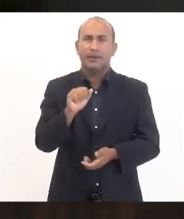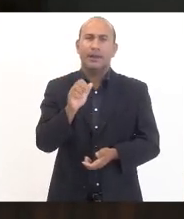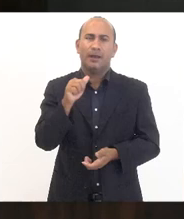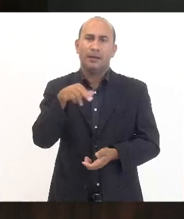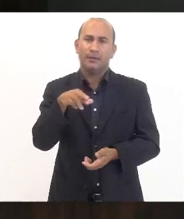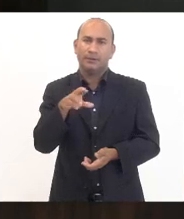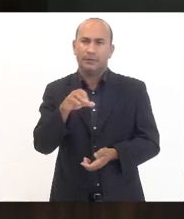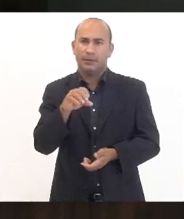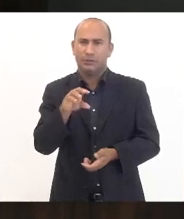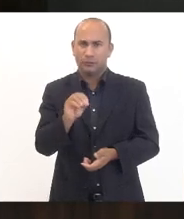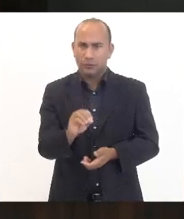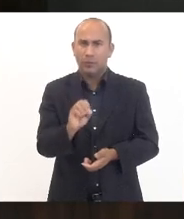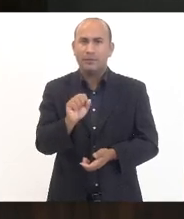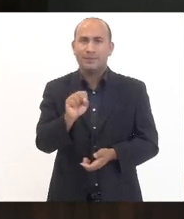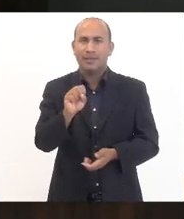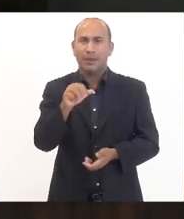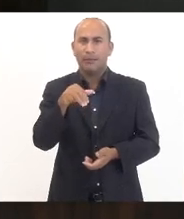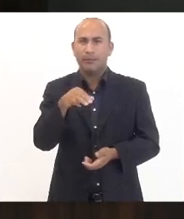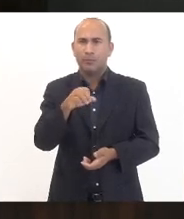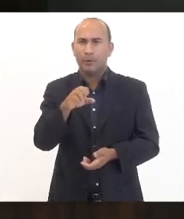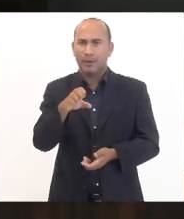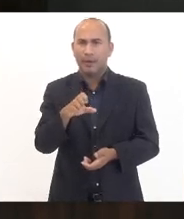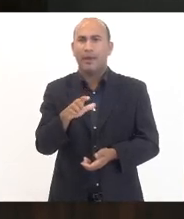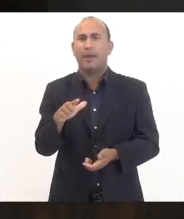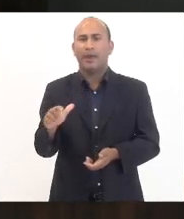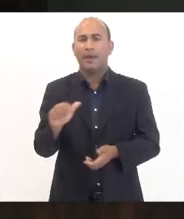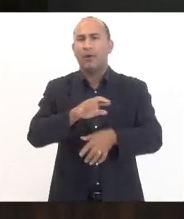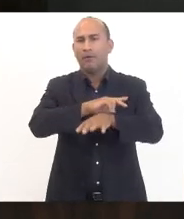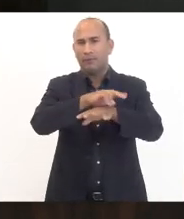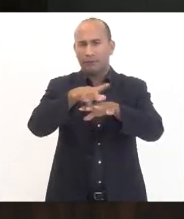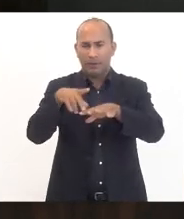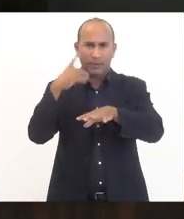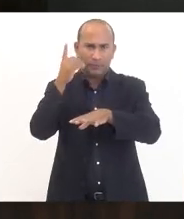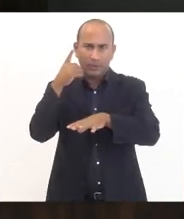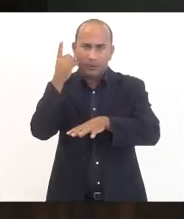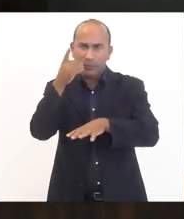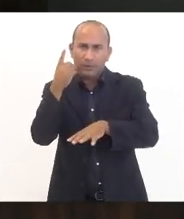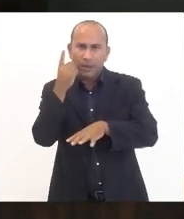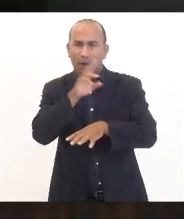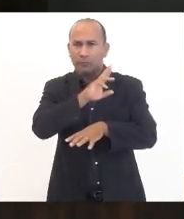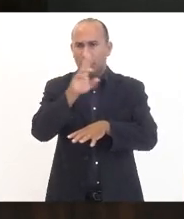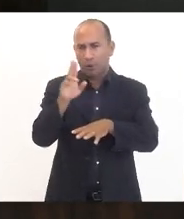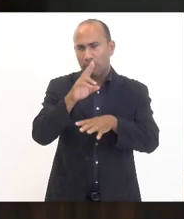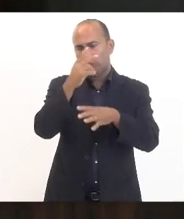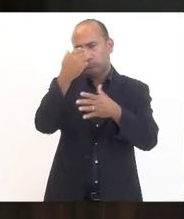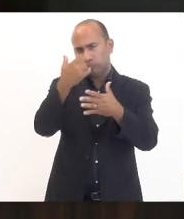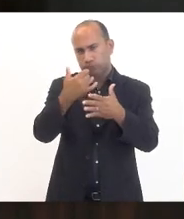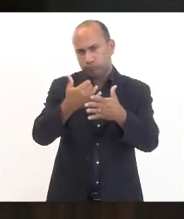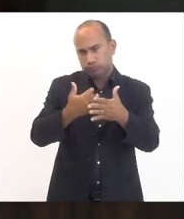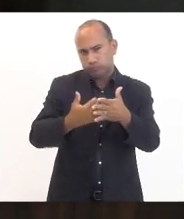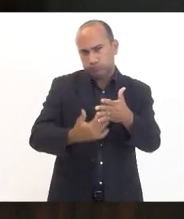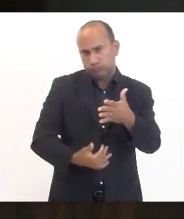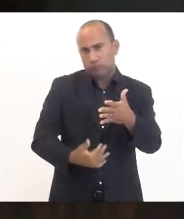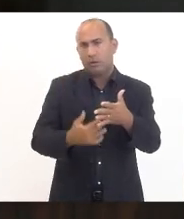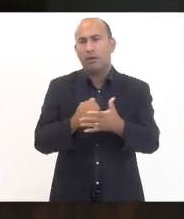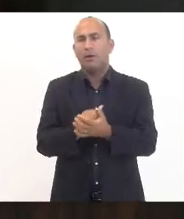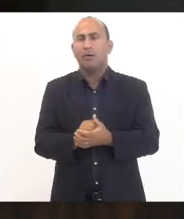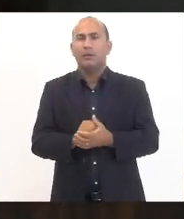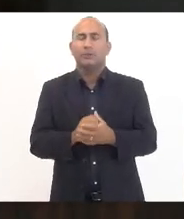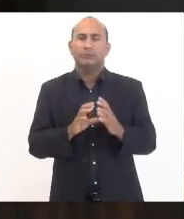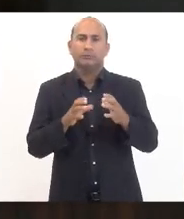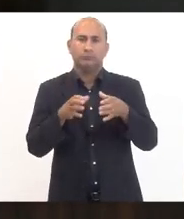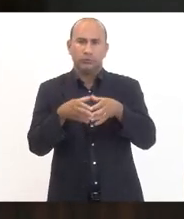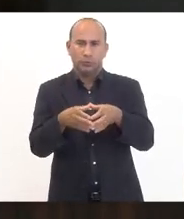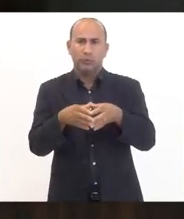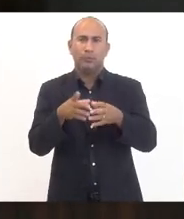Samuel Malafaia, Flávio Serafini, Célia Jordão, Alana Passos, Dani Monteiro, Mônica Francisco, Doutor Deodalto, Coronel Salema,